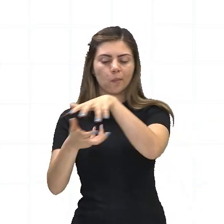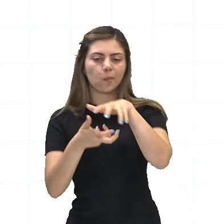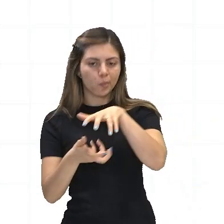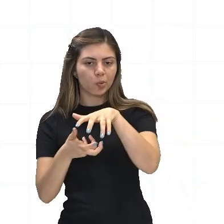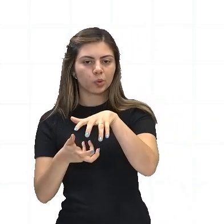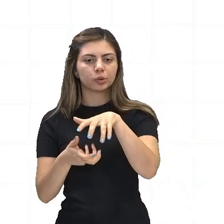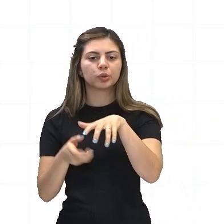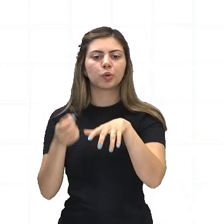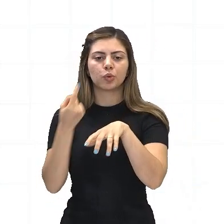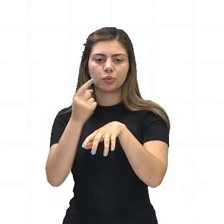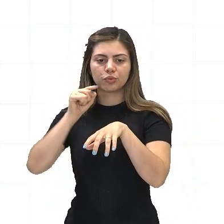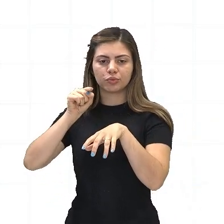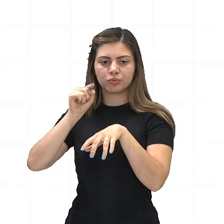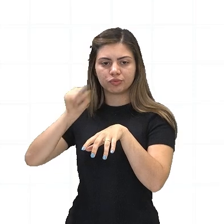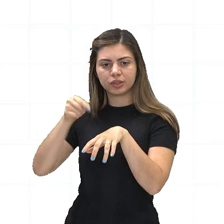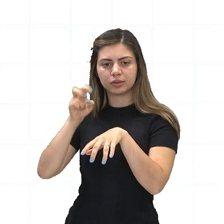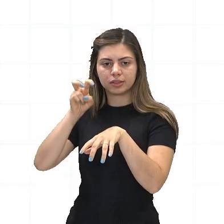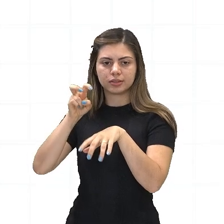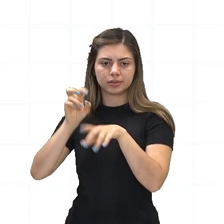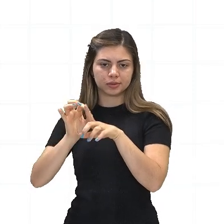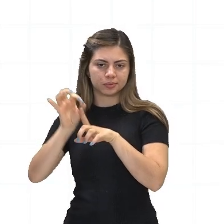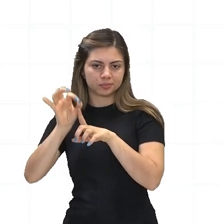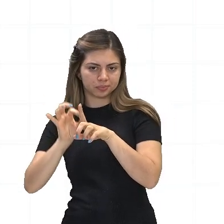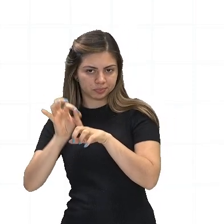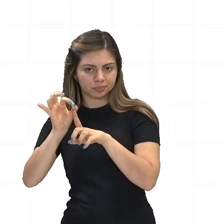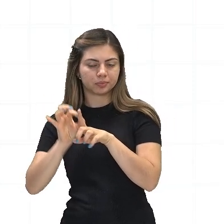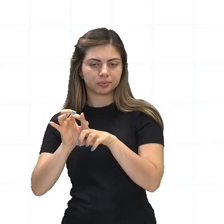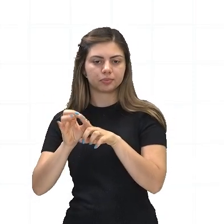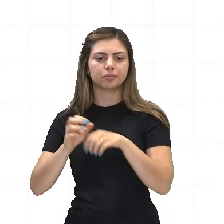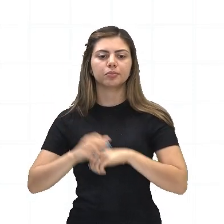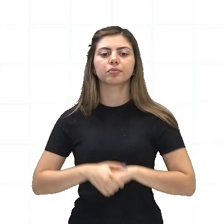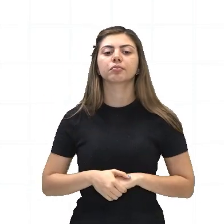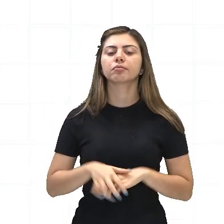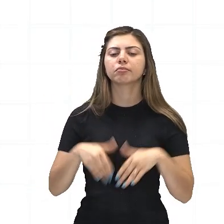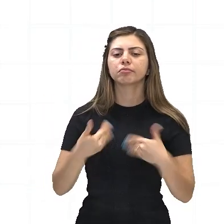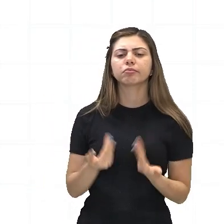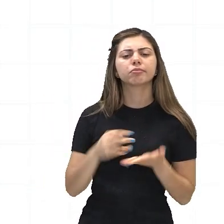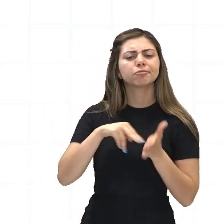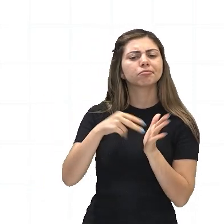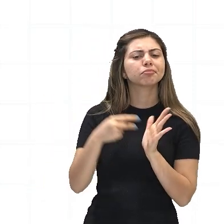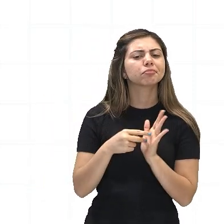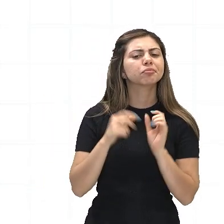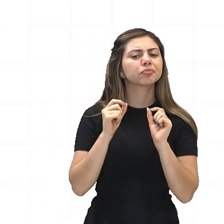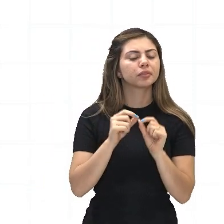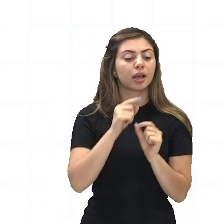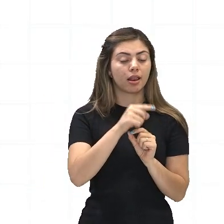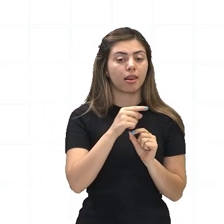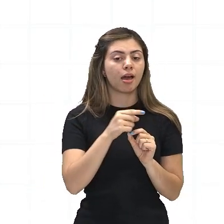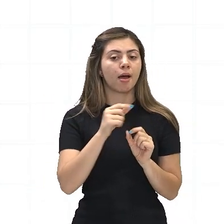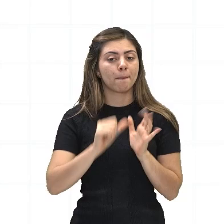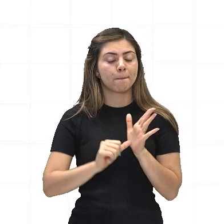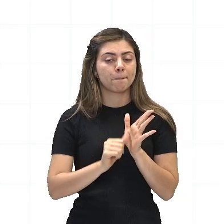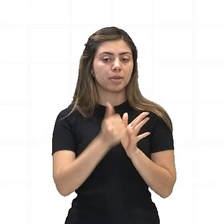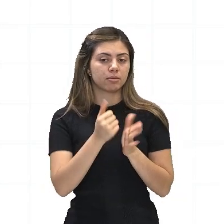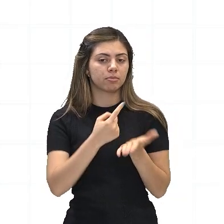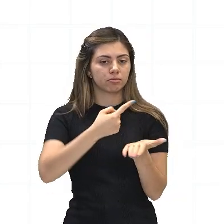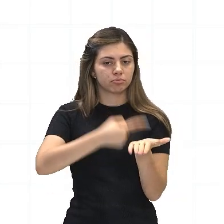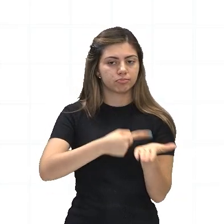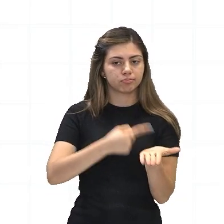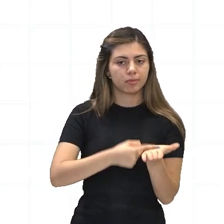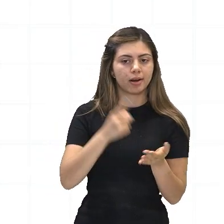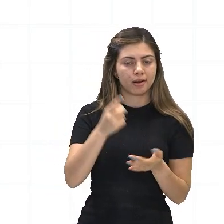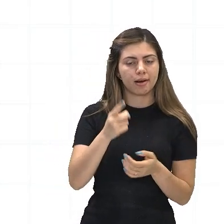graus Celsius, acima dos níveis pré-industriais. Ou seja, pela primeira vez desde o Acordo de Paris,